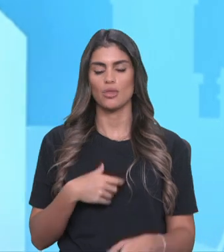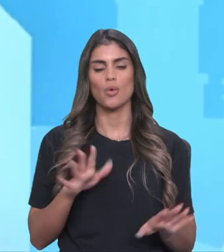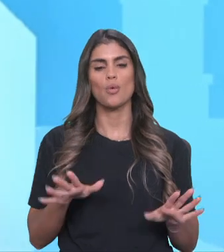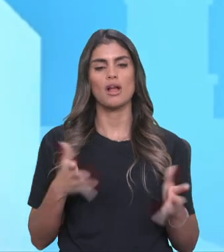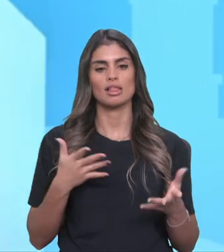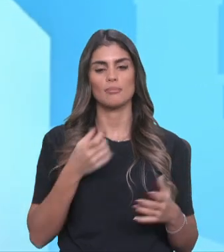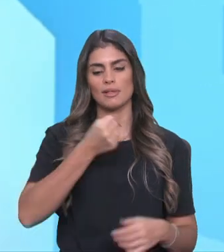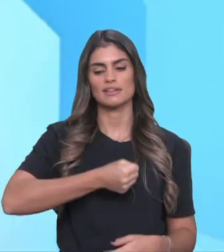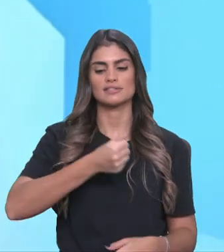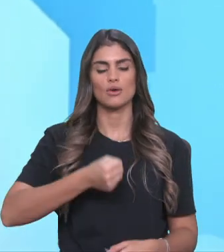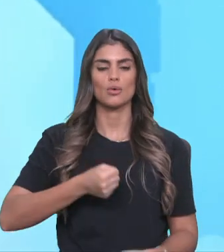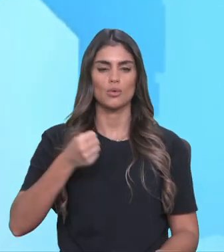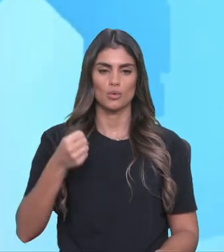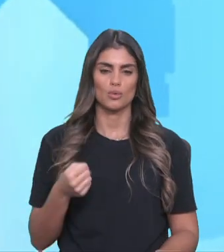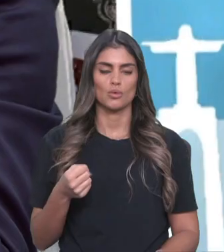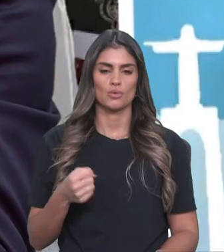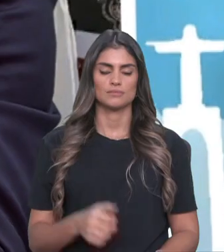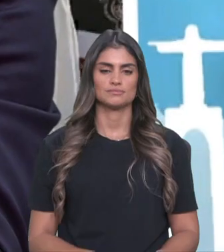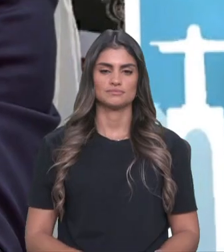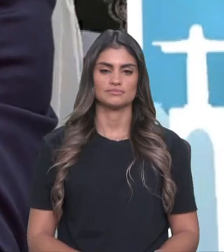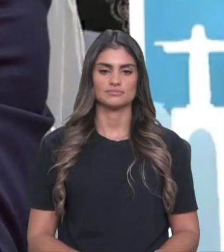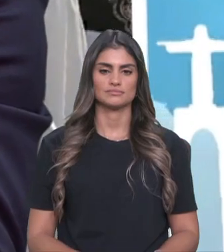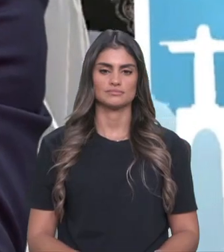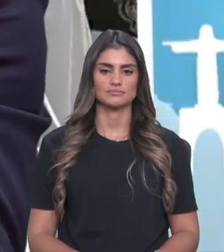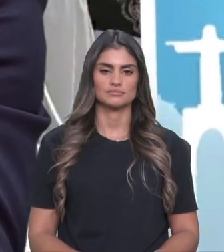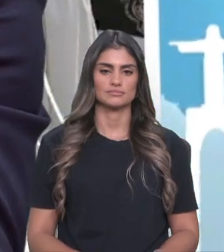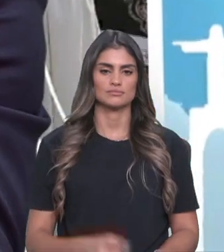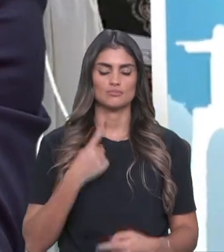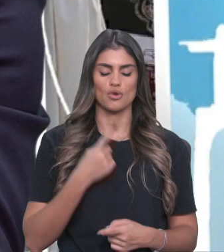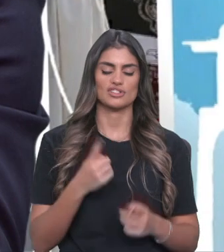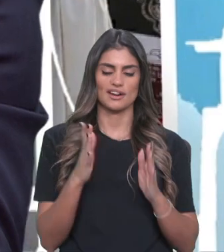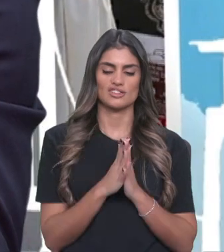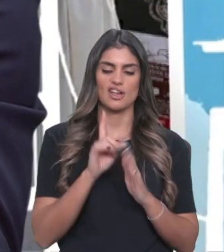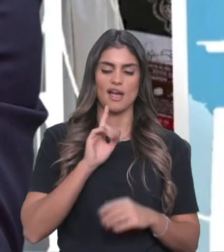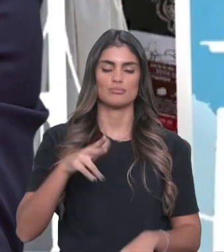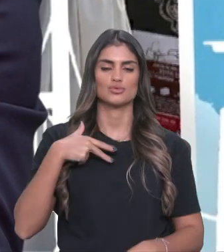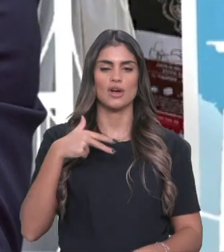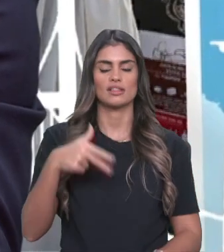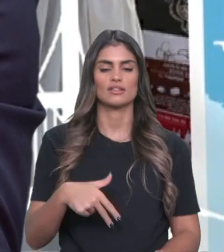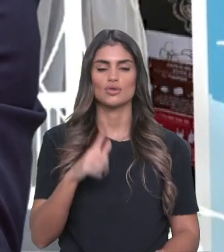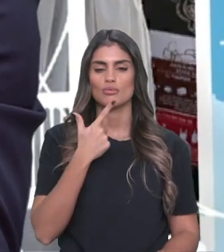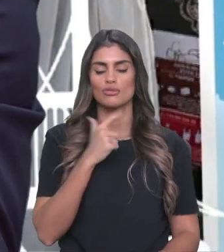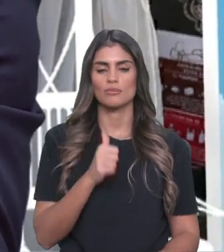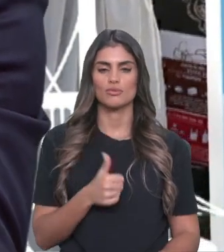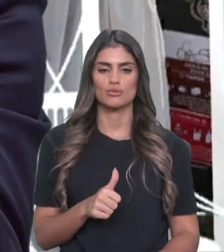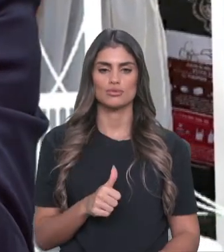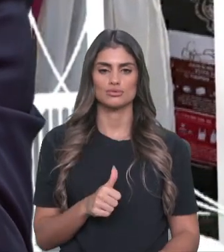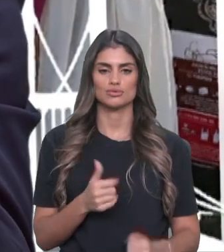essa plantação? Para que seja esse tal simbolismo da Igreja presente em Portugal, não podendo ser